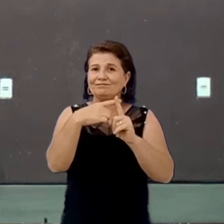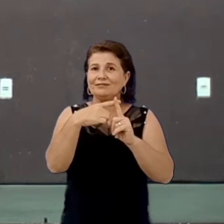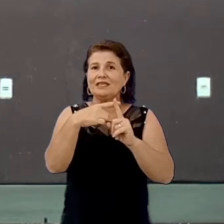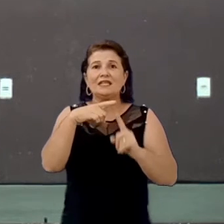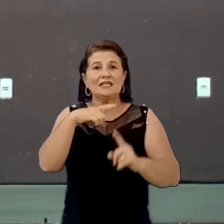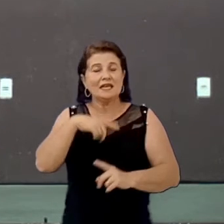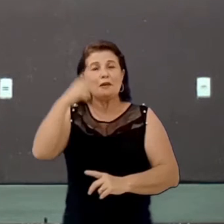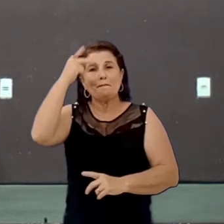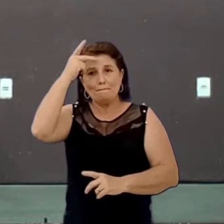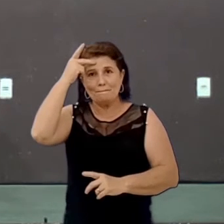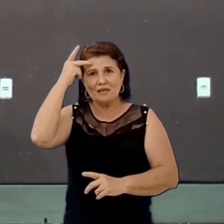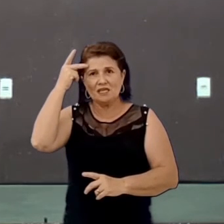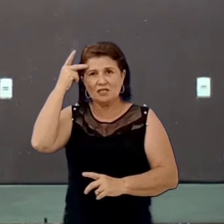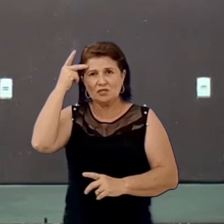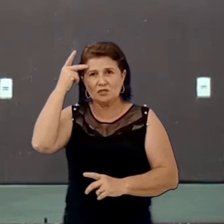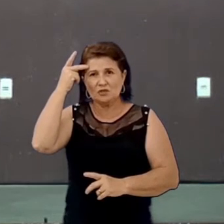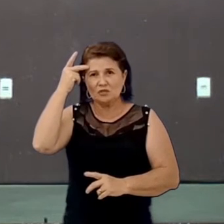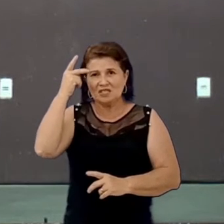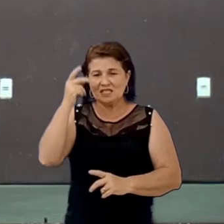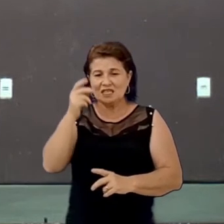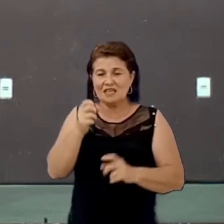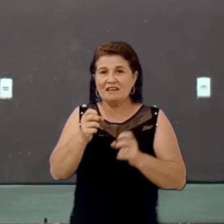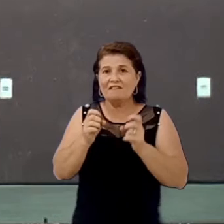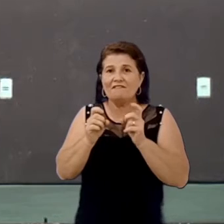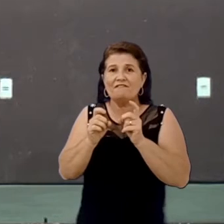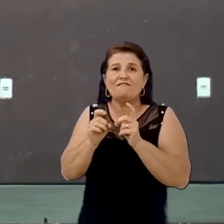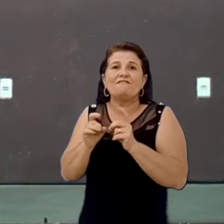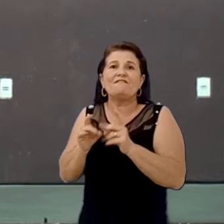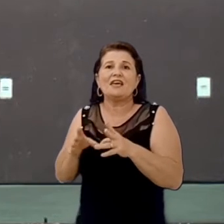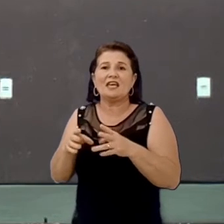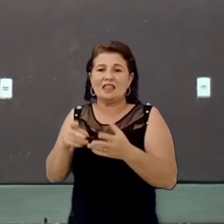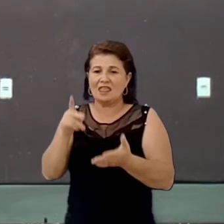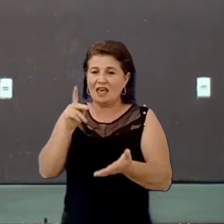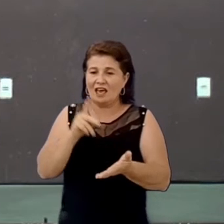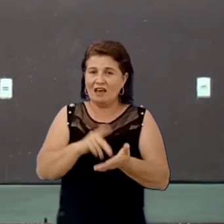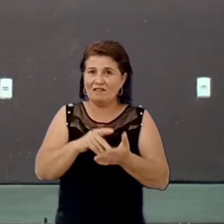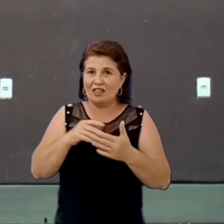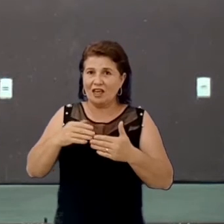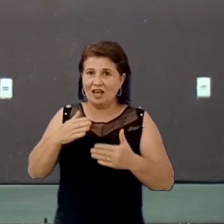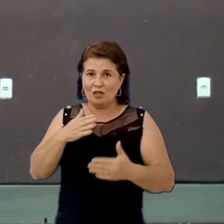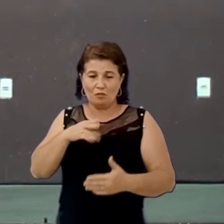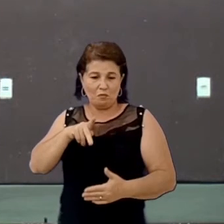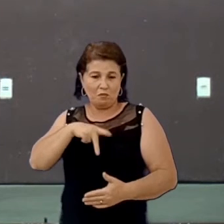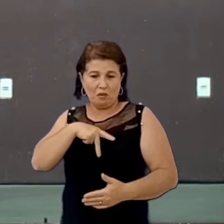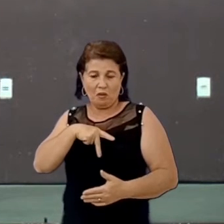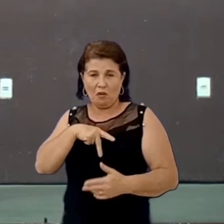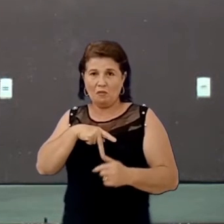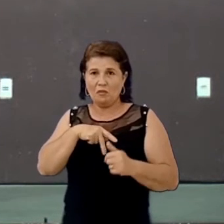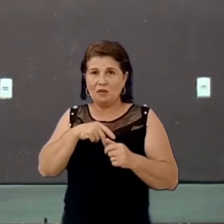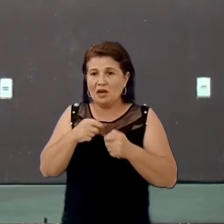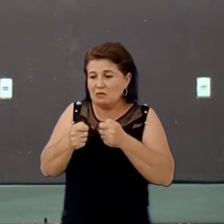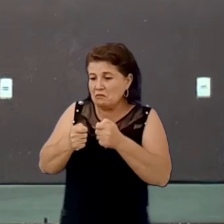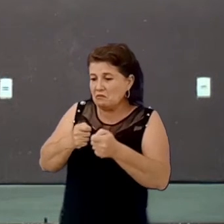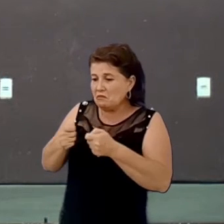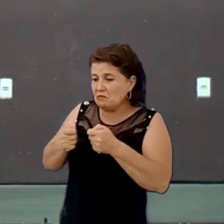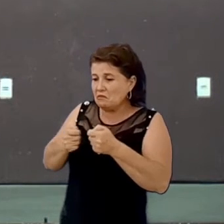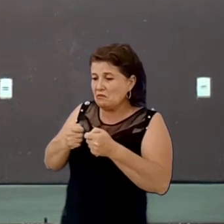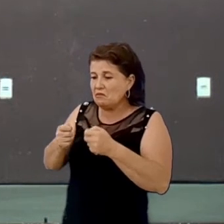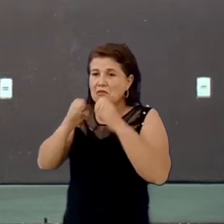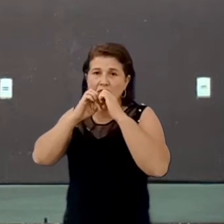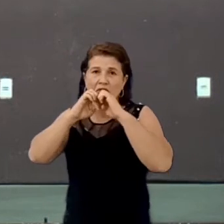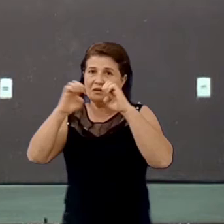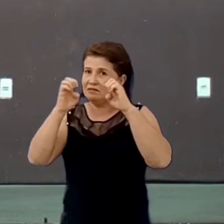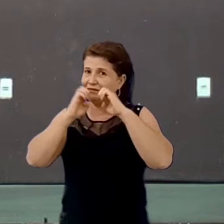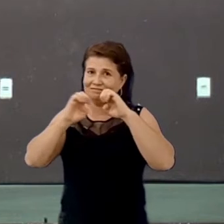Pessoas que vendem essa verdade, que usam para enriquecimento, para manipulação. Isso não é o Evangelho do Senhor.